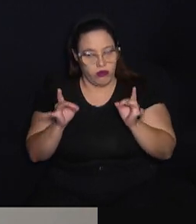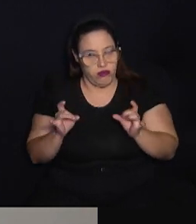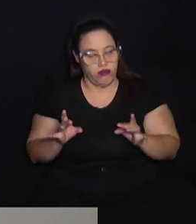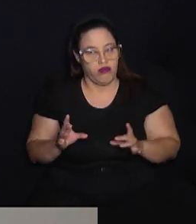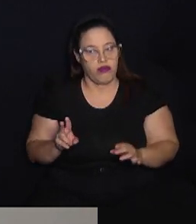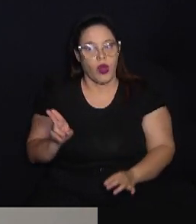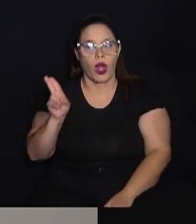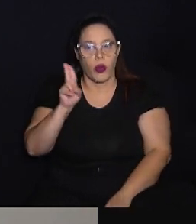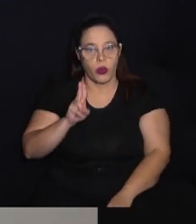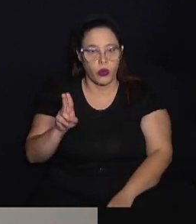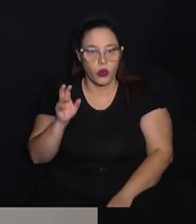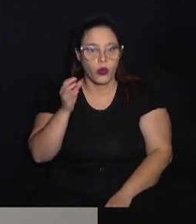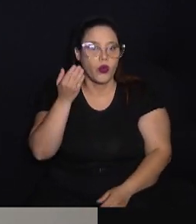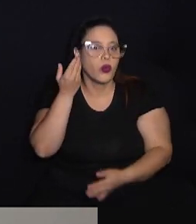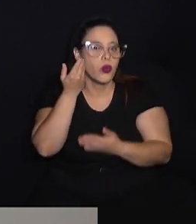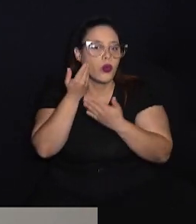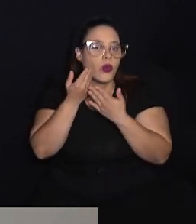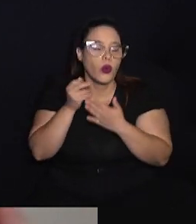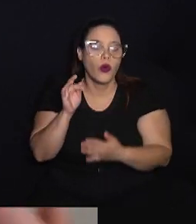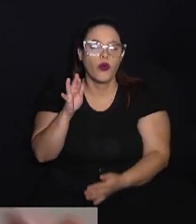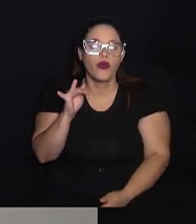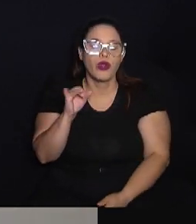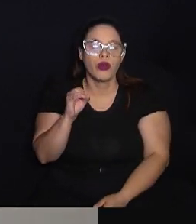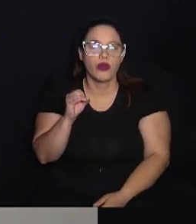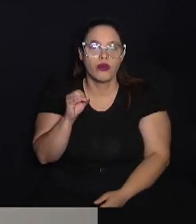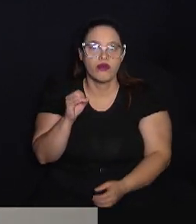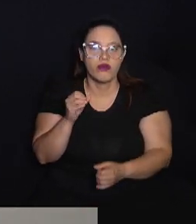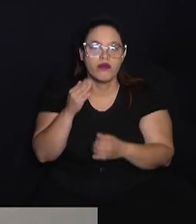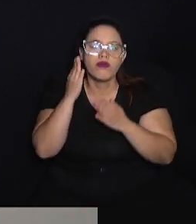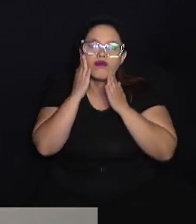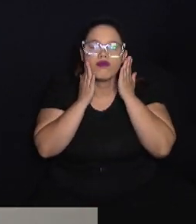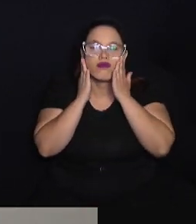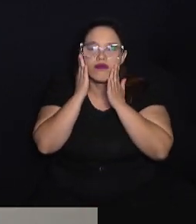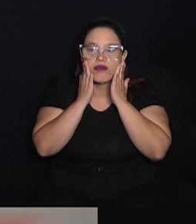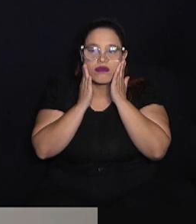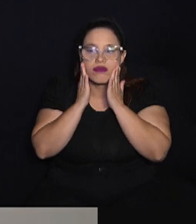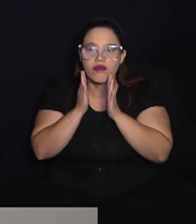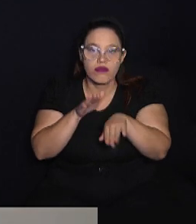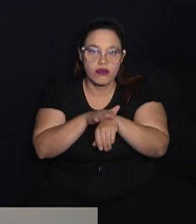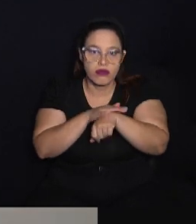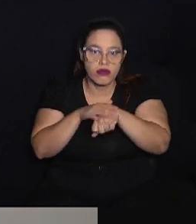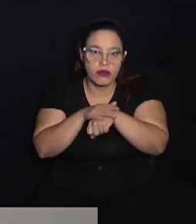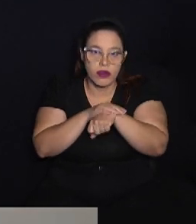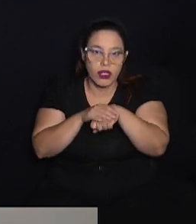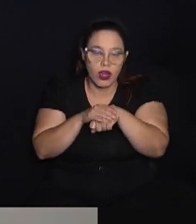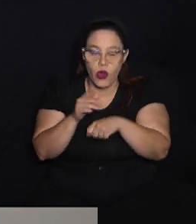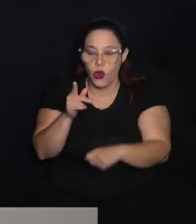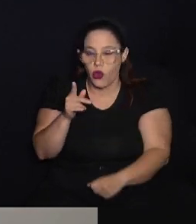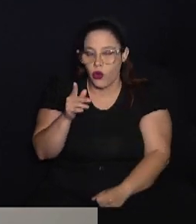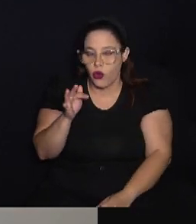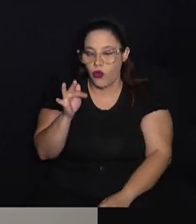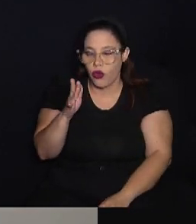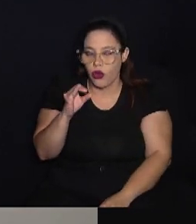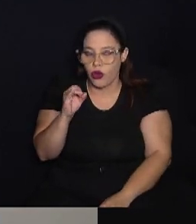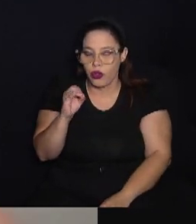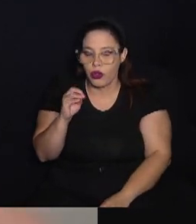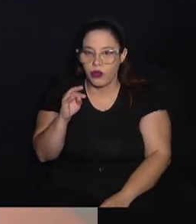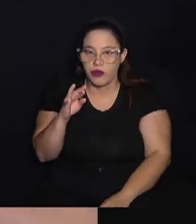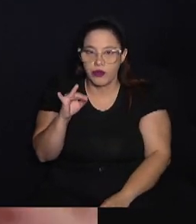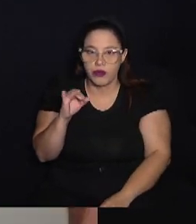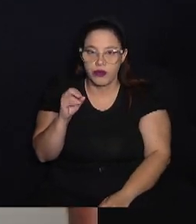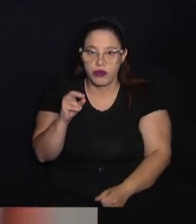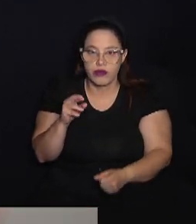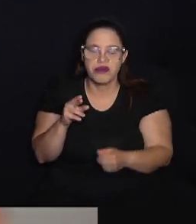do filtro solar e cuidados específicos de hidratação com a pele, de fotoproteção, manter sempre uma